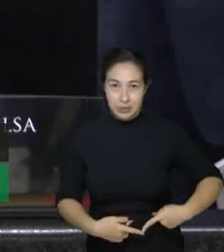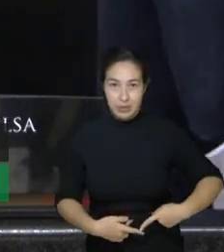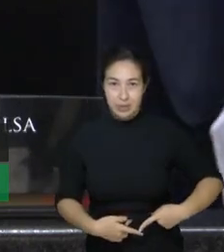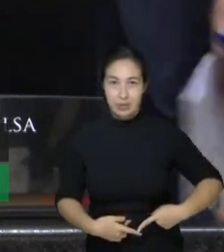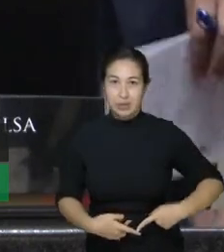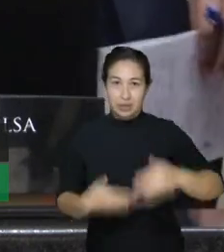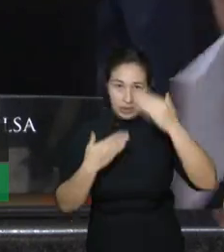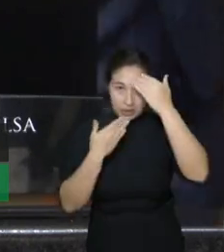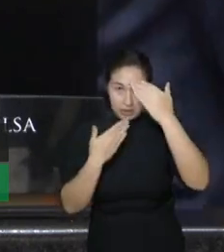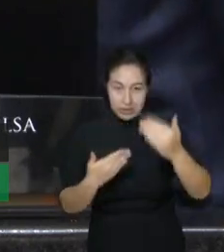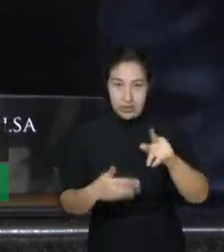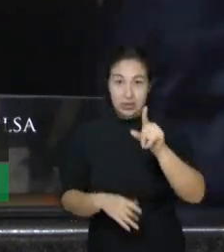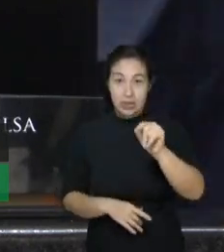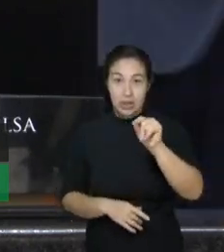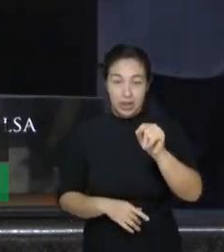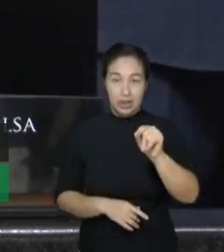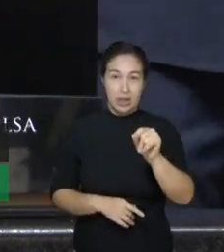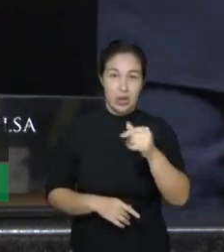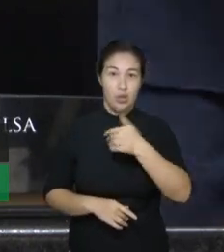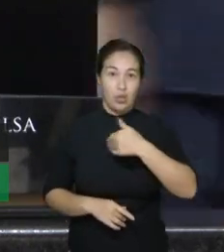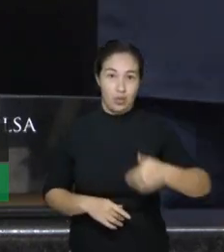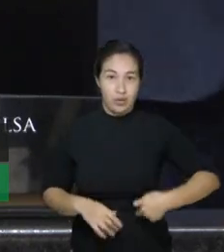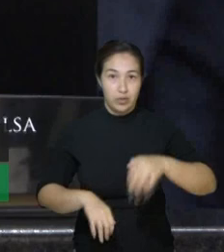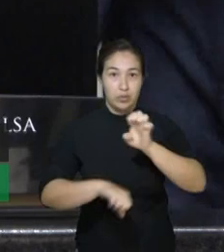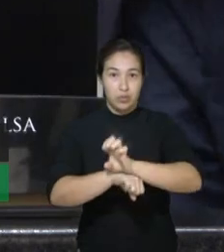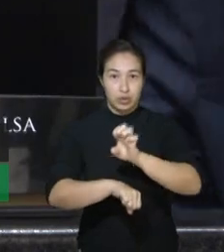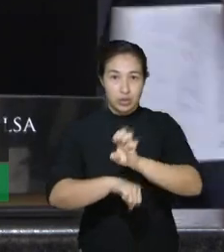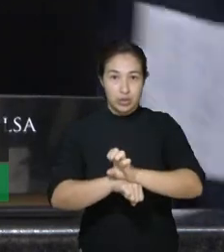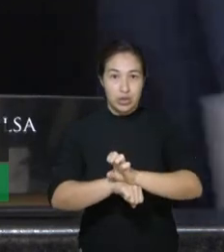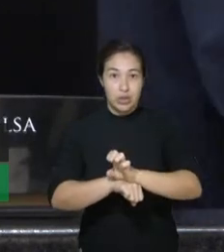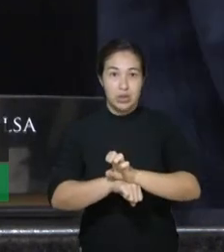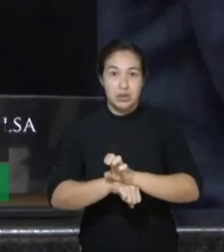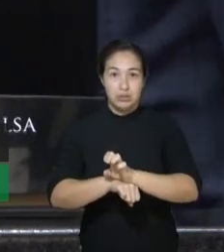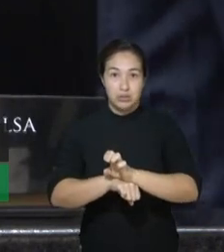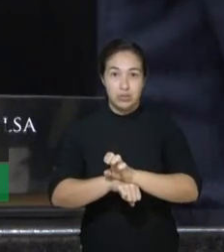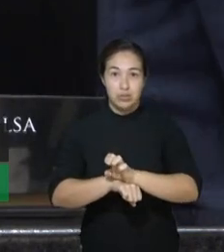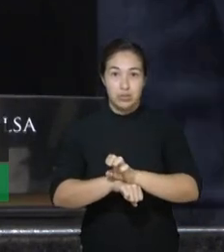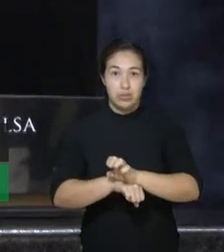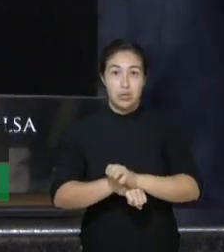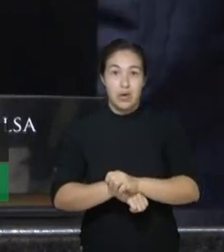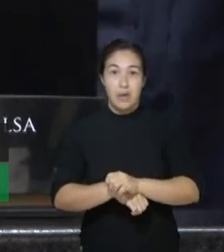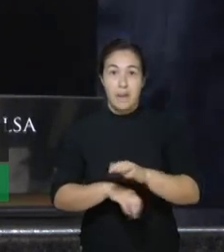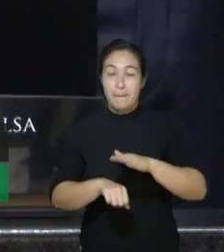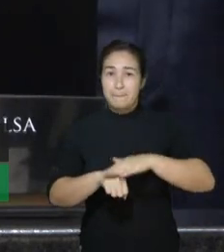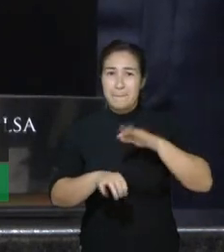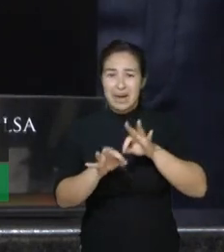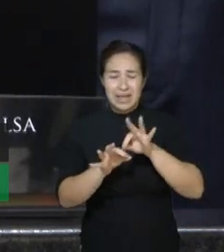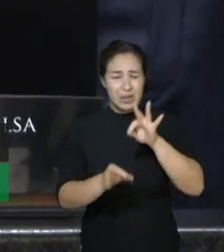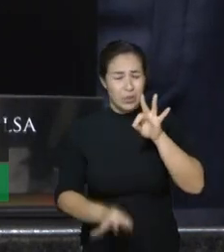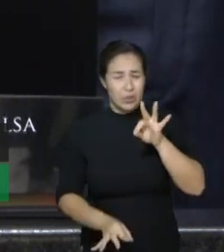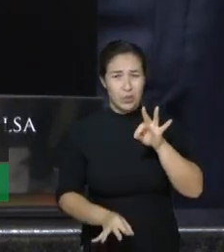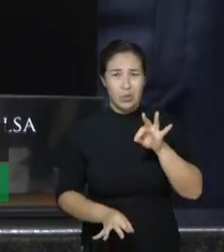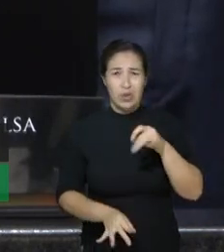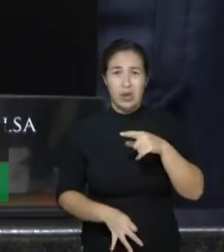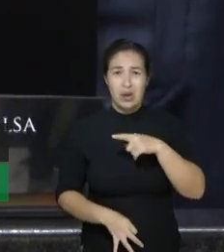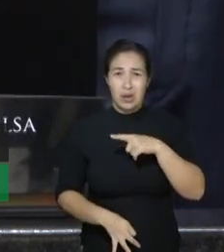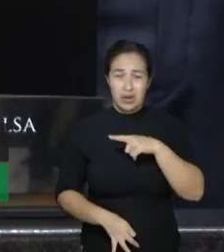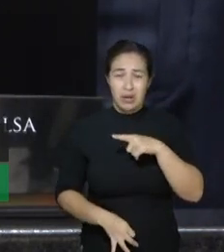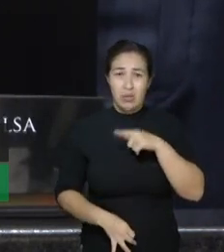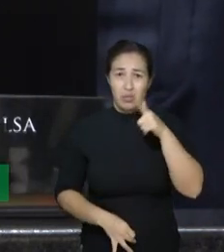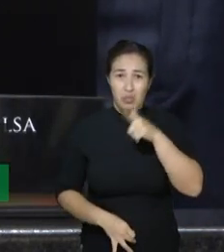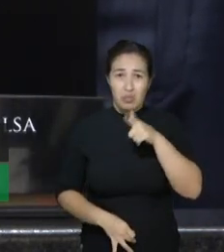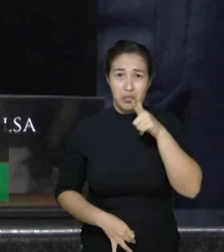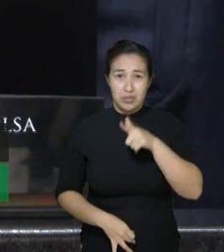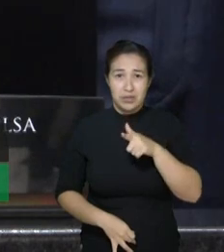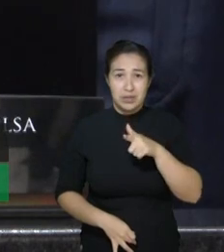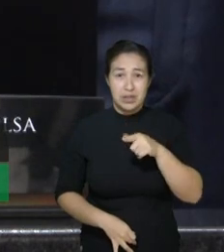agradecer, do governo do Estado, talvez a interinidade mais longa que eu conheci dos últimos tempos